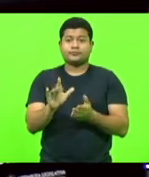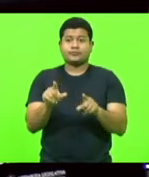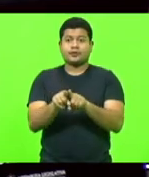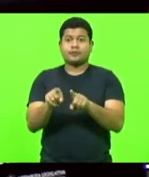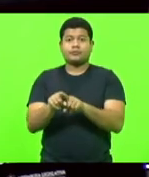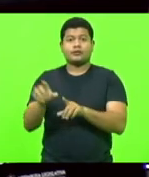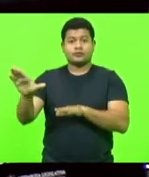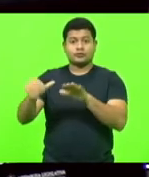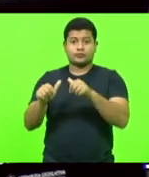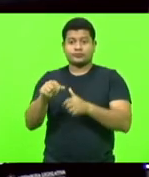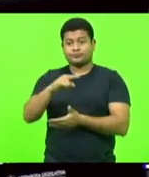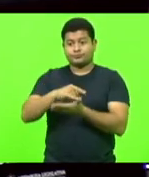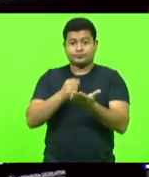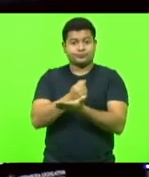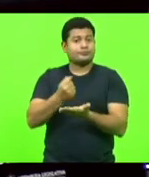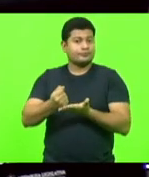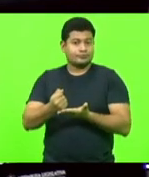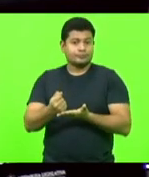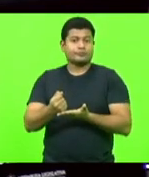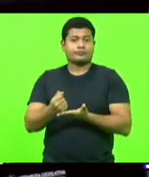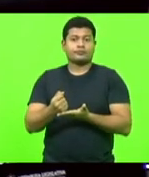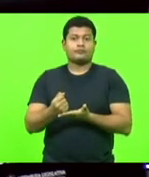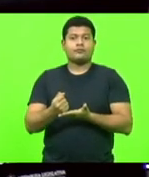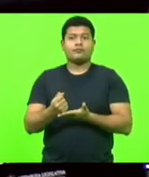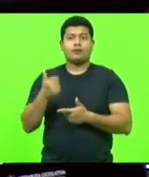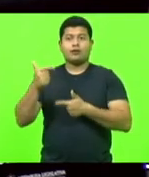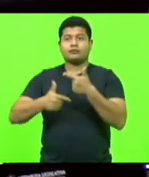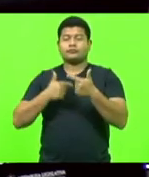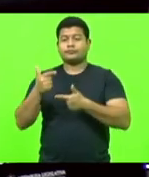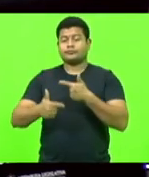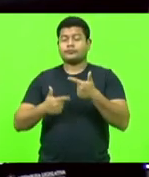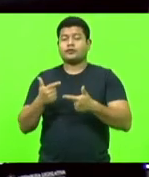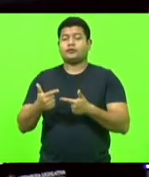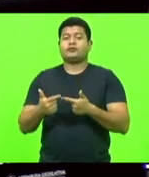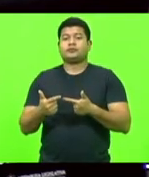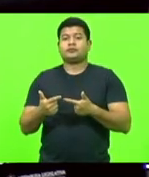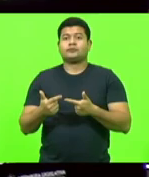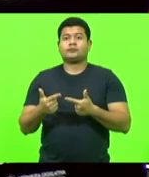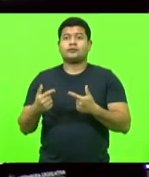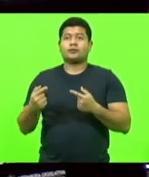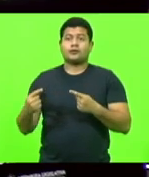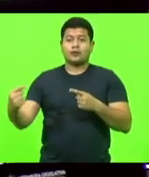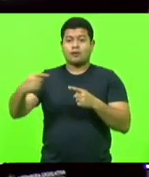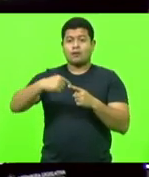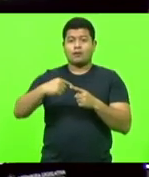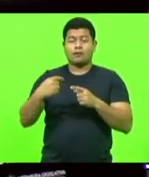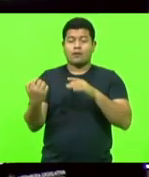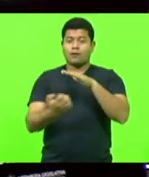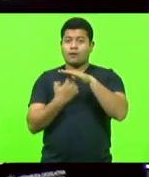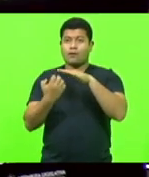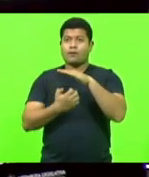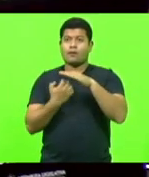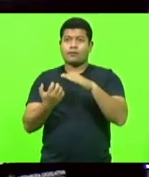contratado os serviços que são pertinentes à empresa cobrar